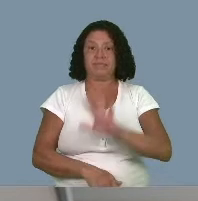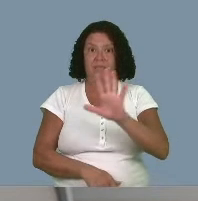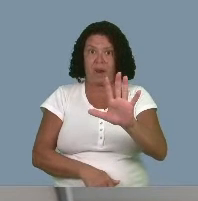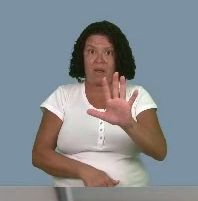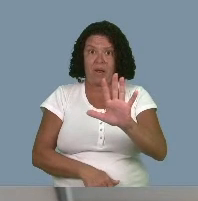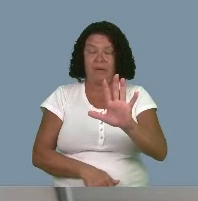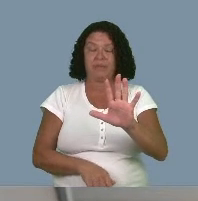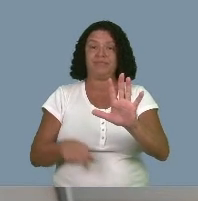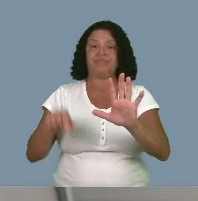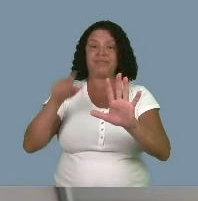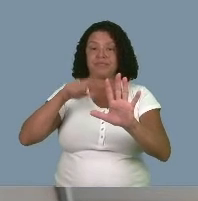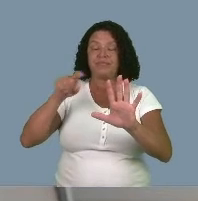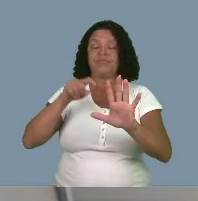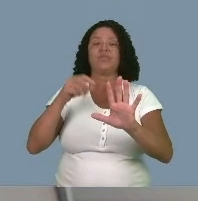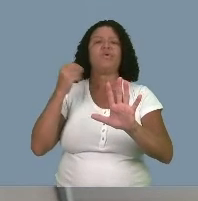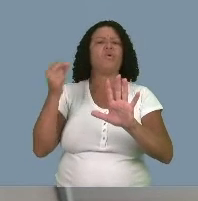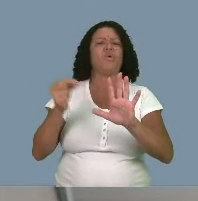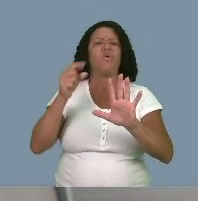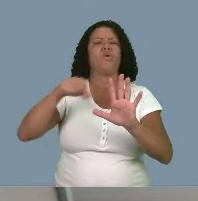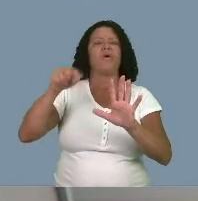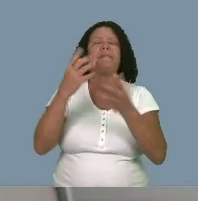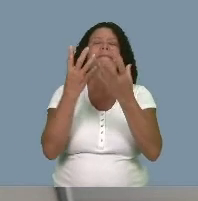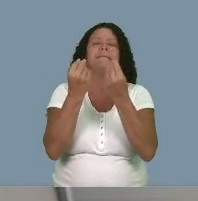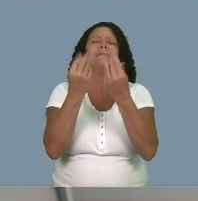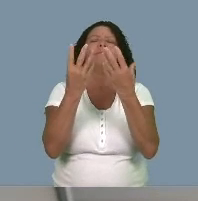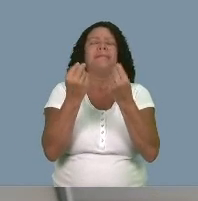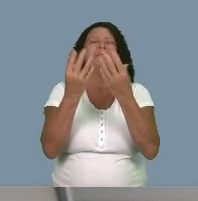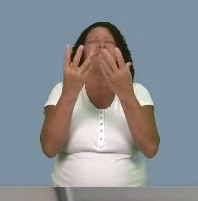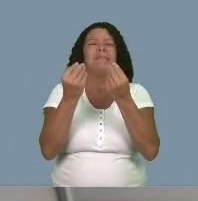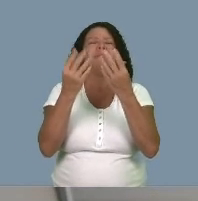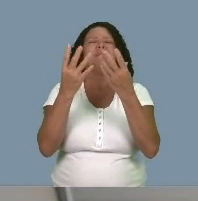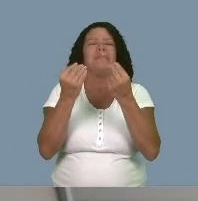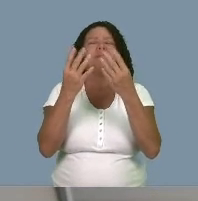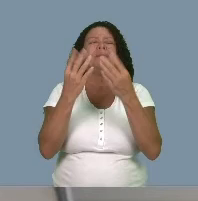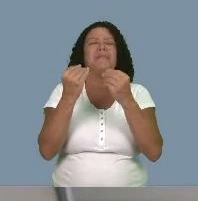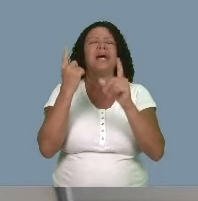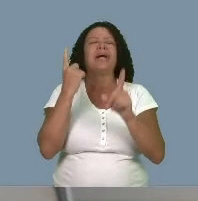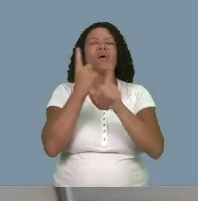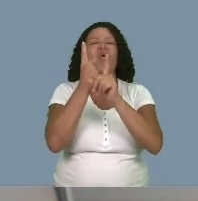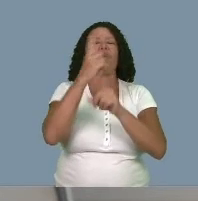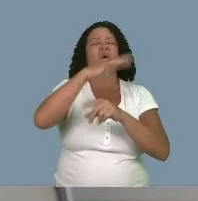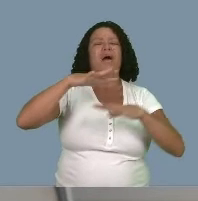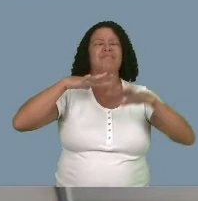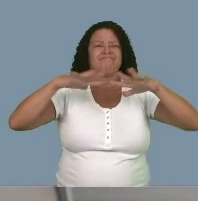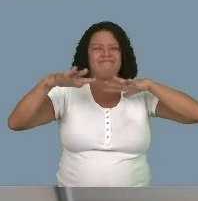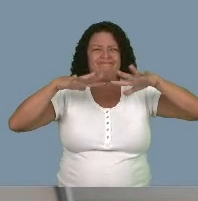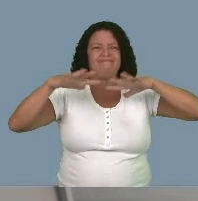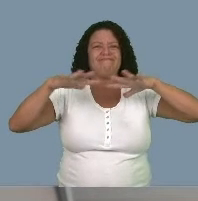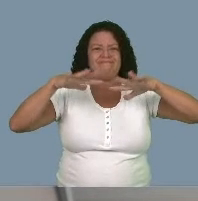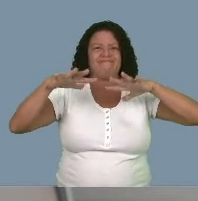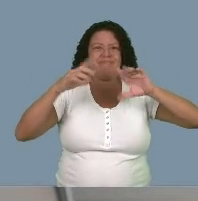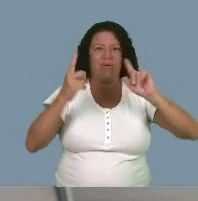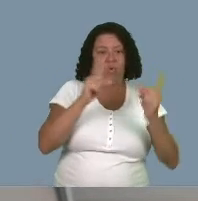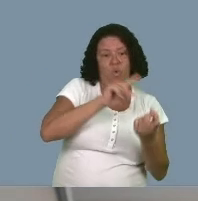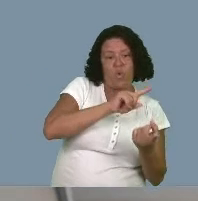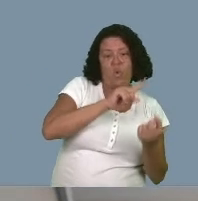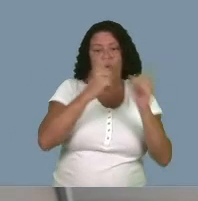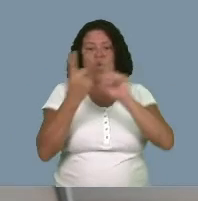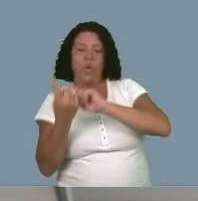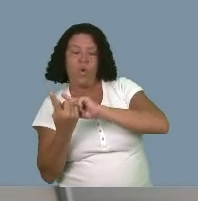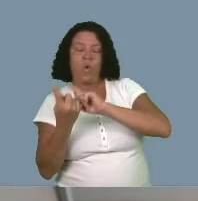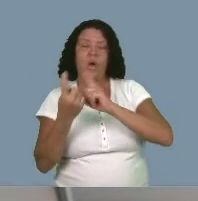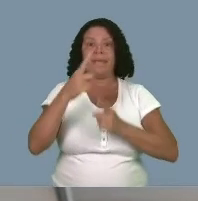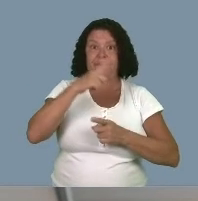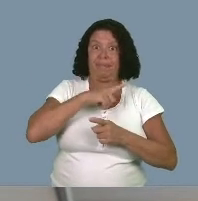Certamente serão afetados milhares de seres que se encontram na pauta vibratória da virada e